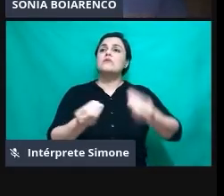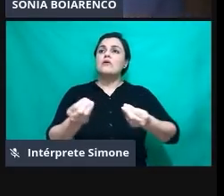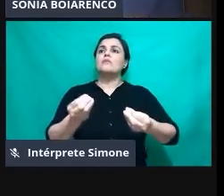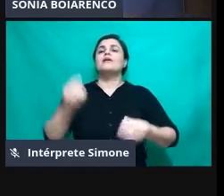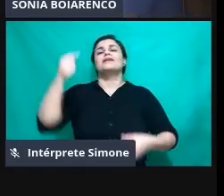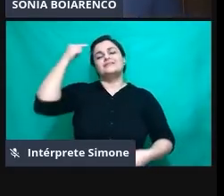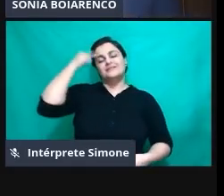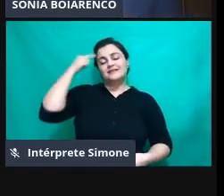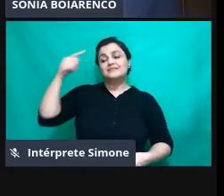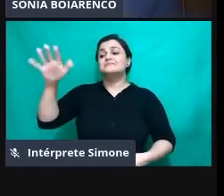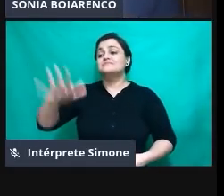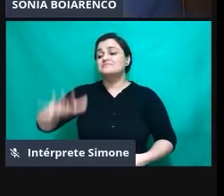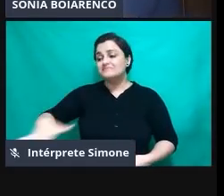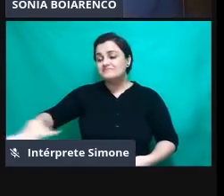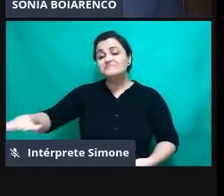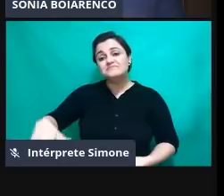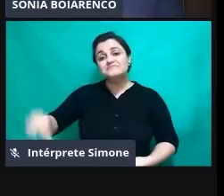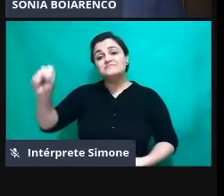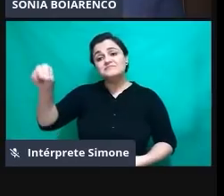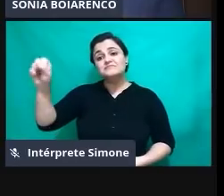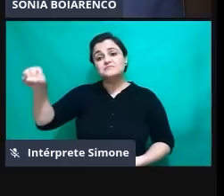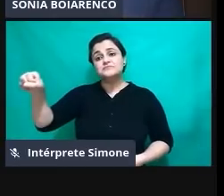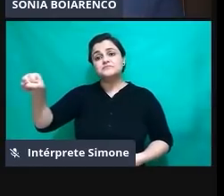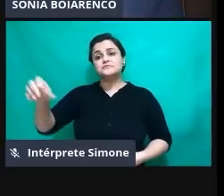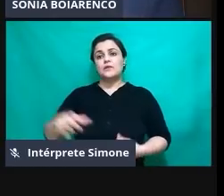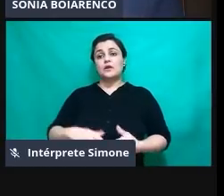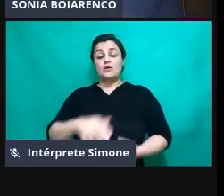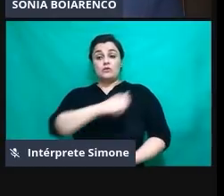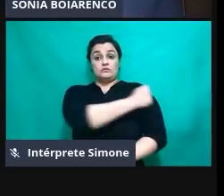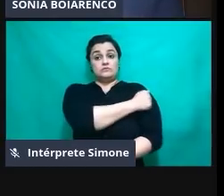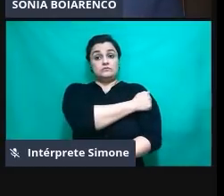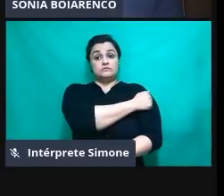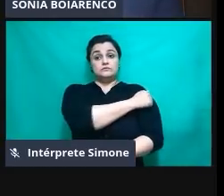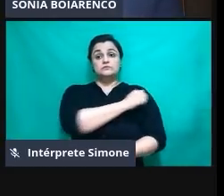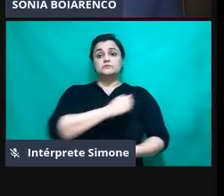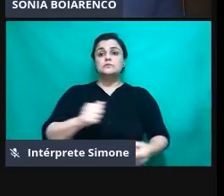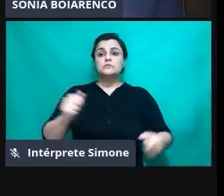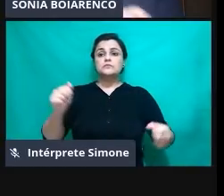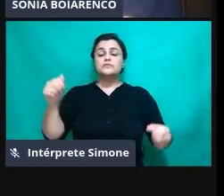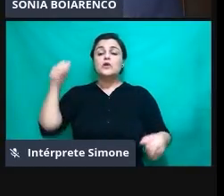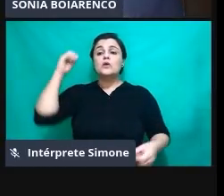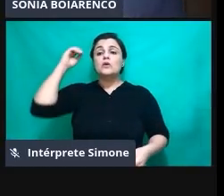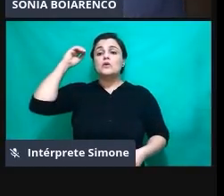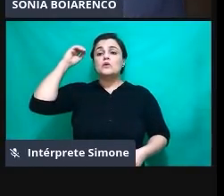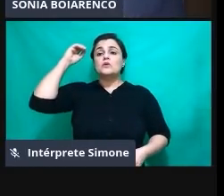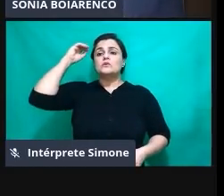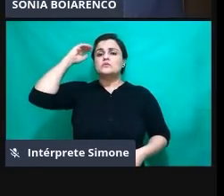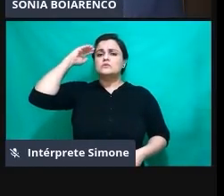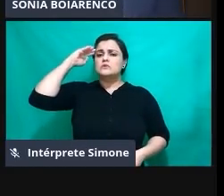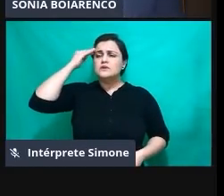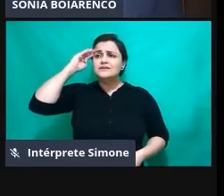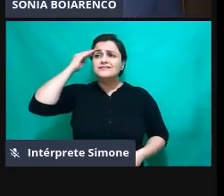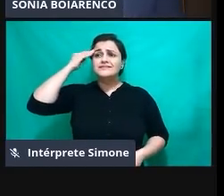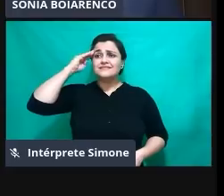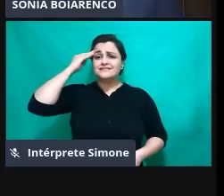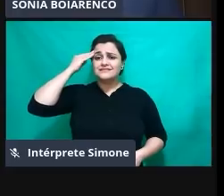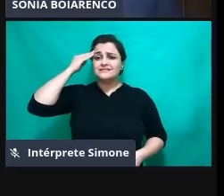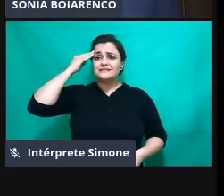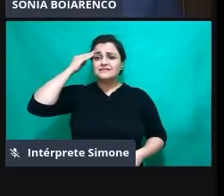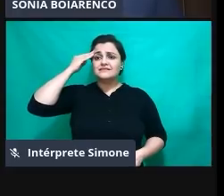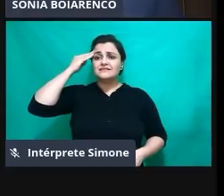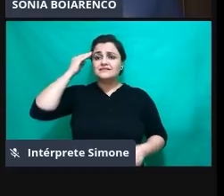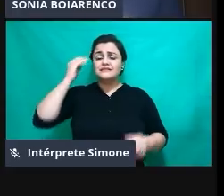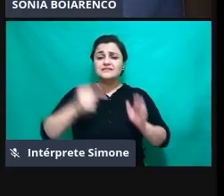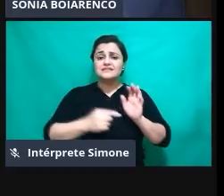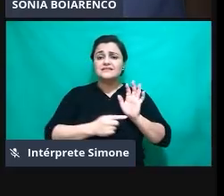tenho que ter conhecimento de alguns conceitos e ter também na cabeça e também saber representar,